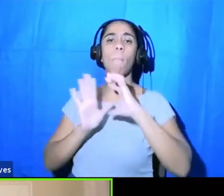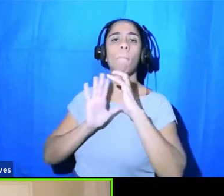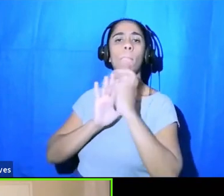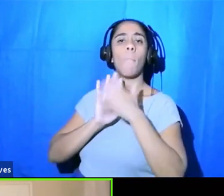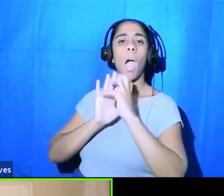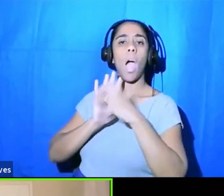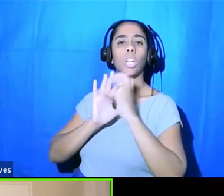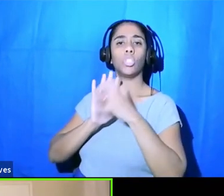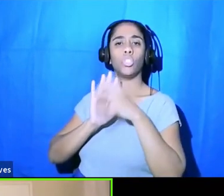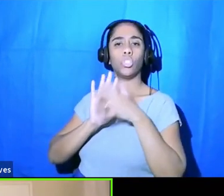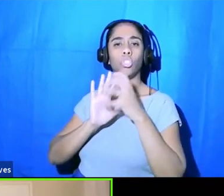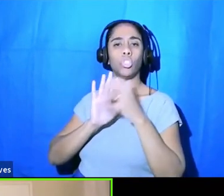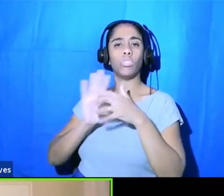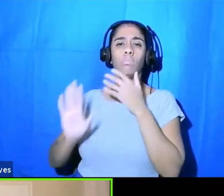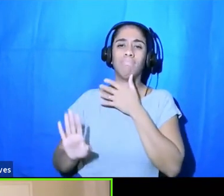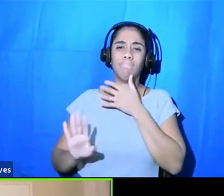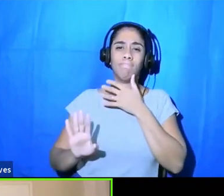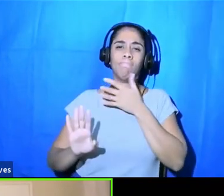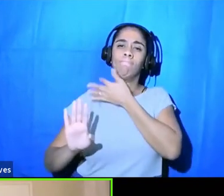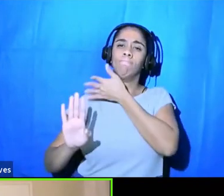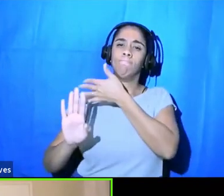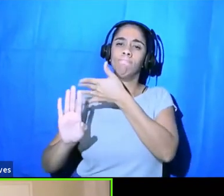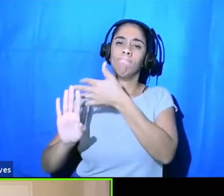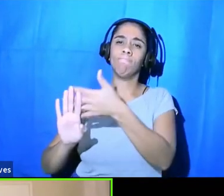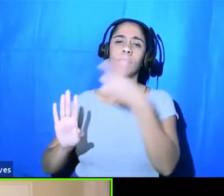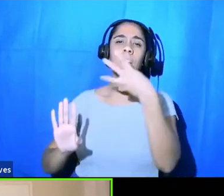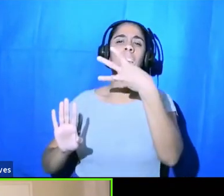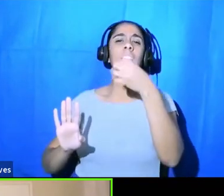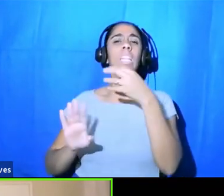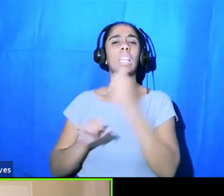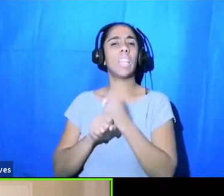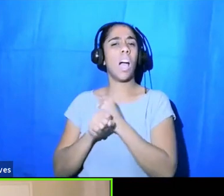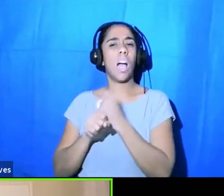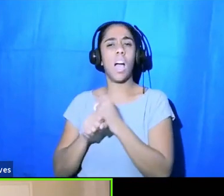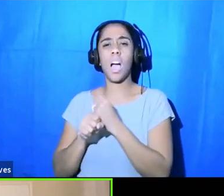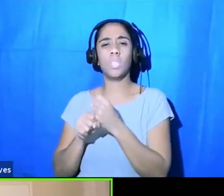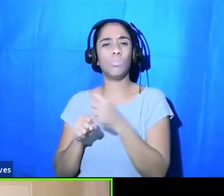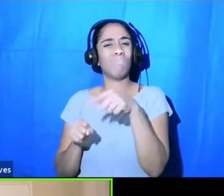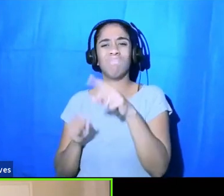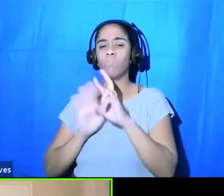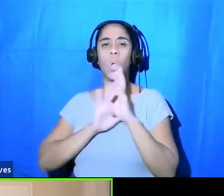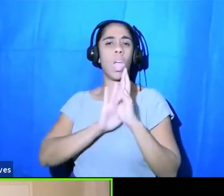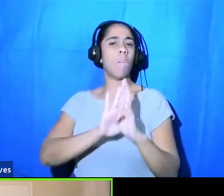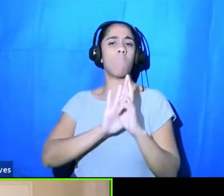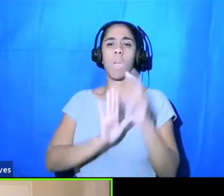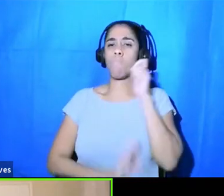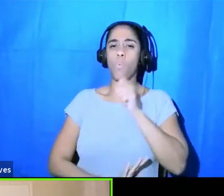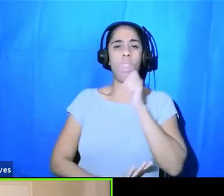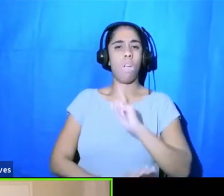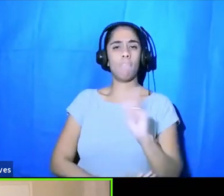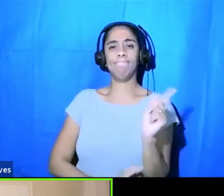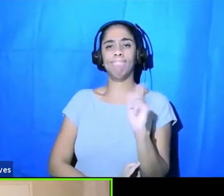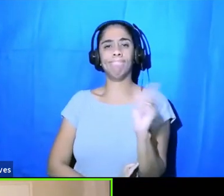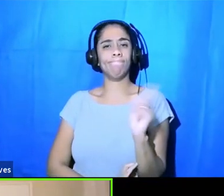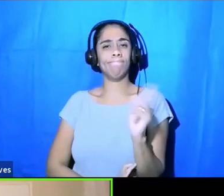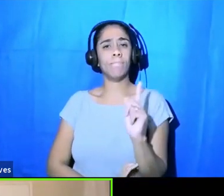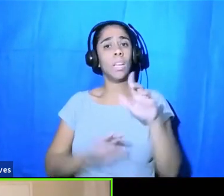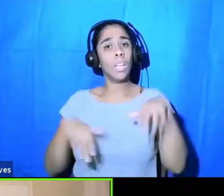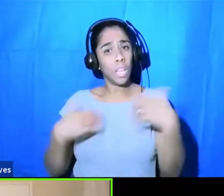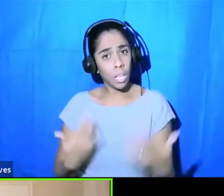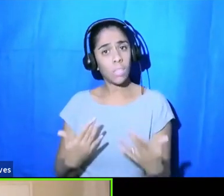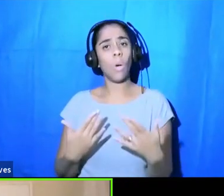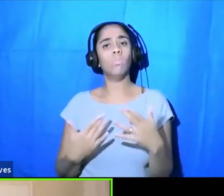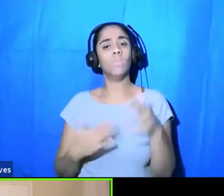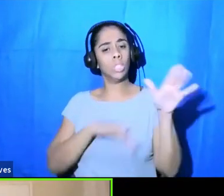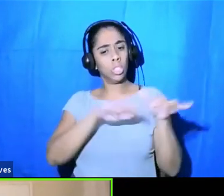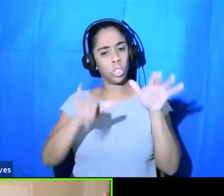Congresso, pudiéramos igualmente estar presentes na papeleta portando projetos colectivos, não somente através de